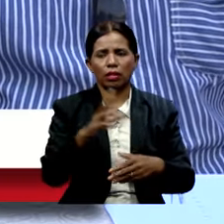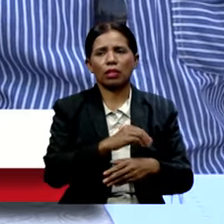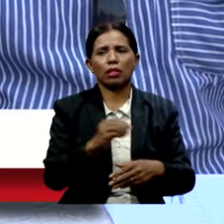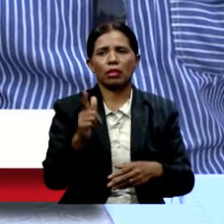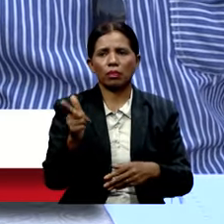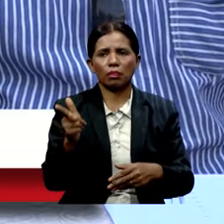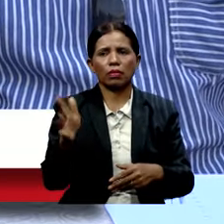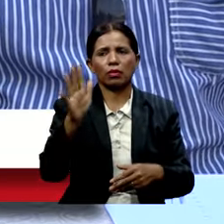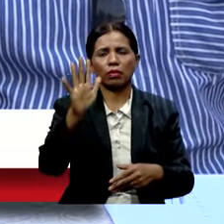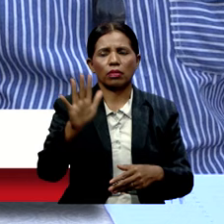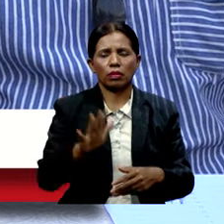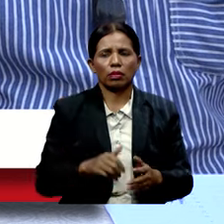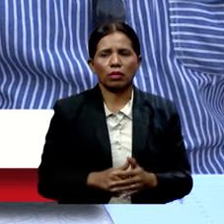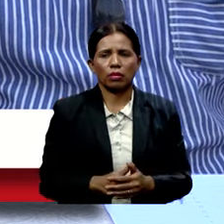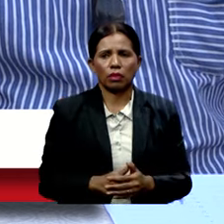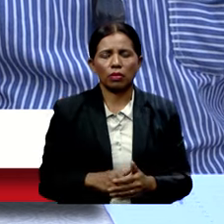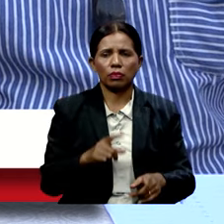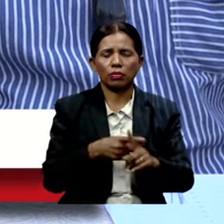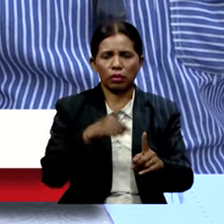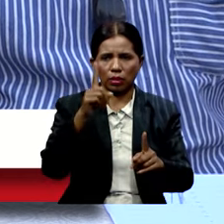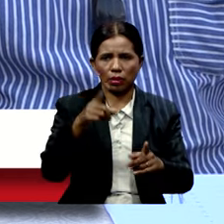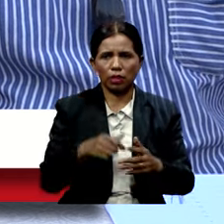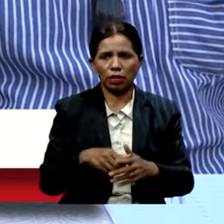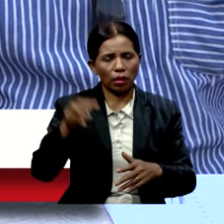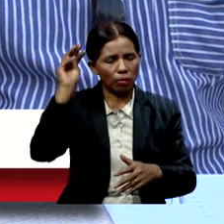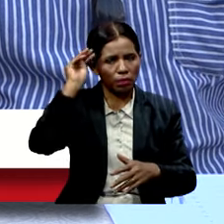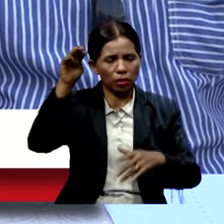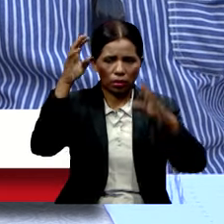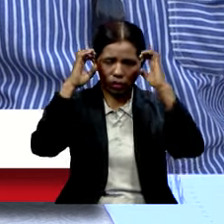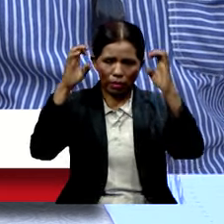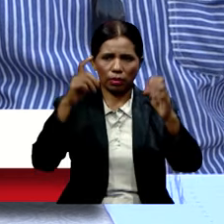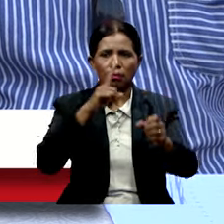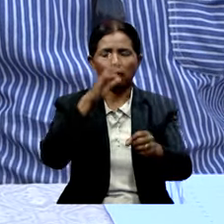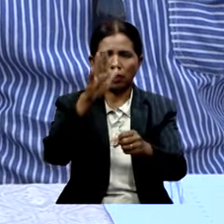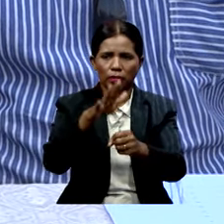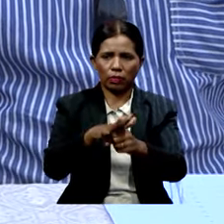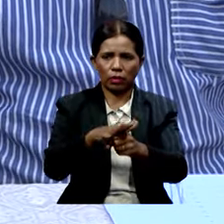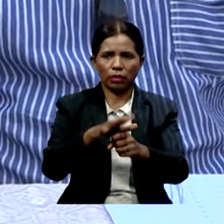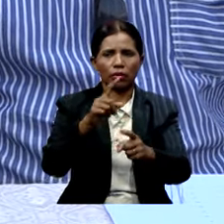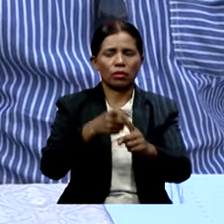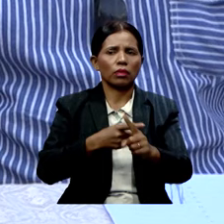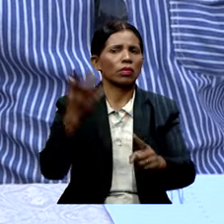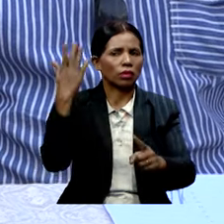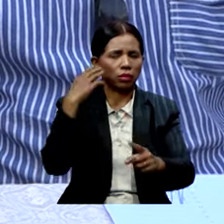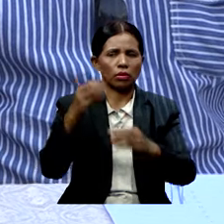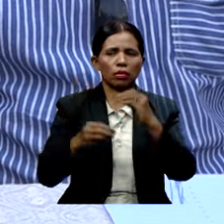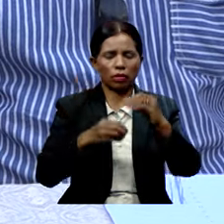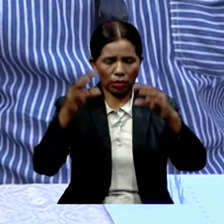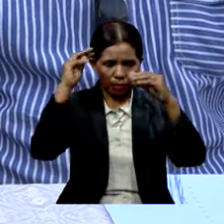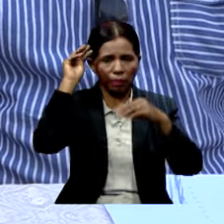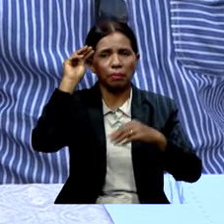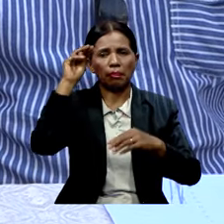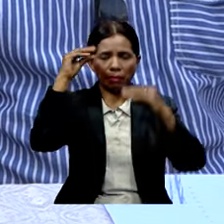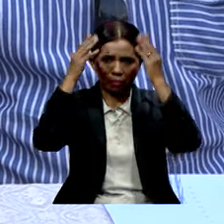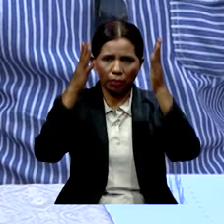recém lima cada fulan. Ministério Educação promete ona ia fulan kotu, katak professores